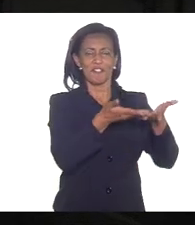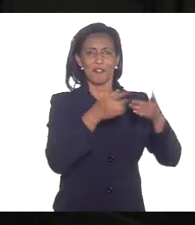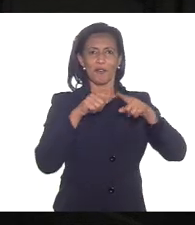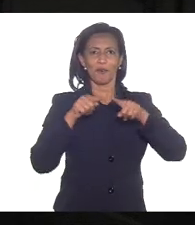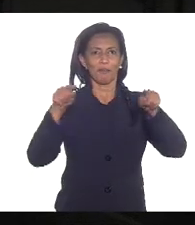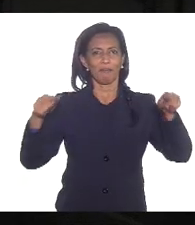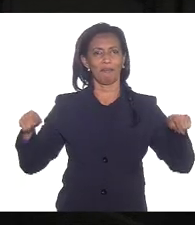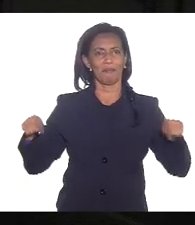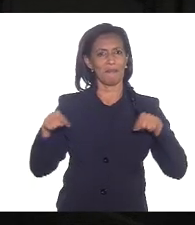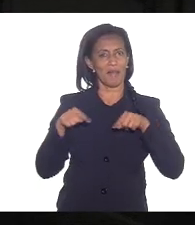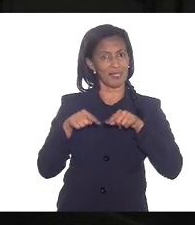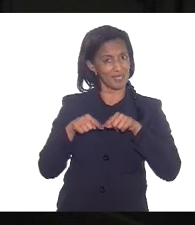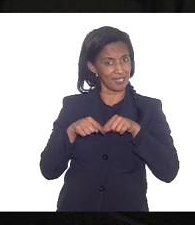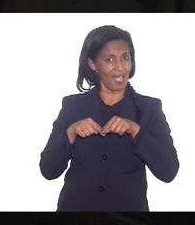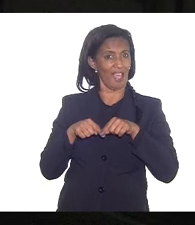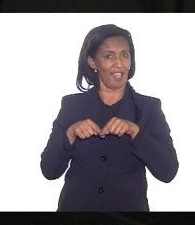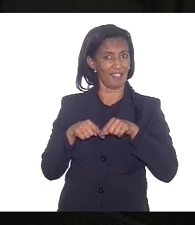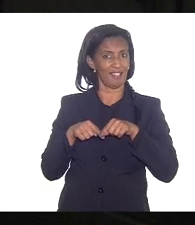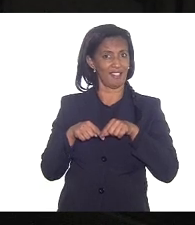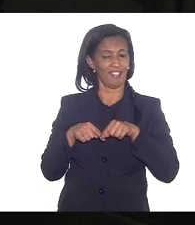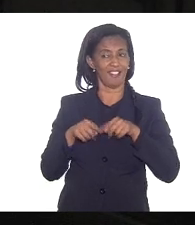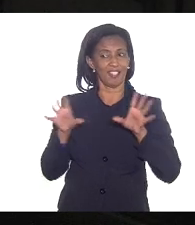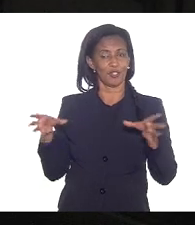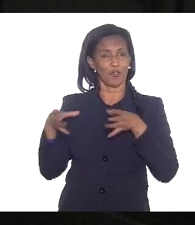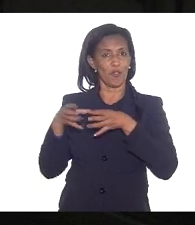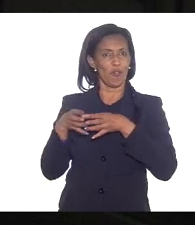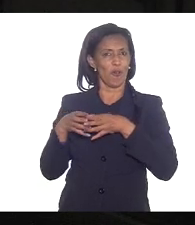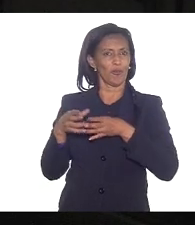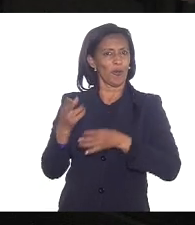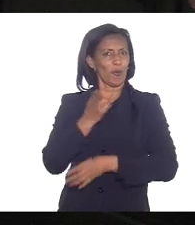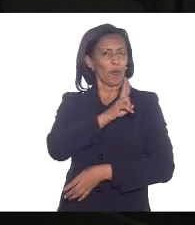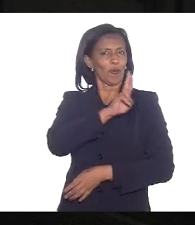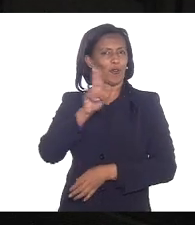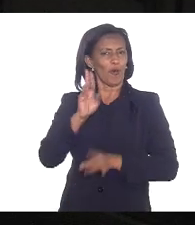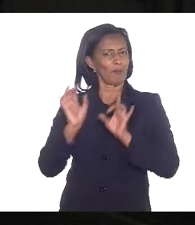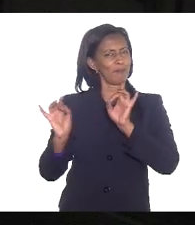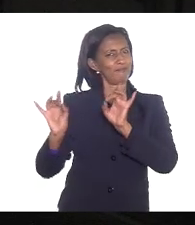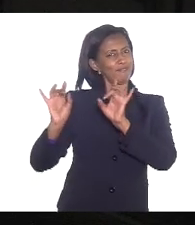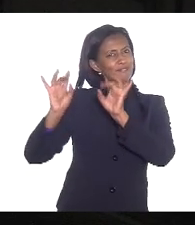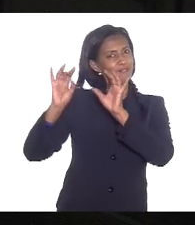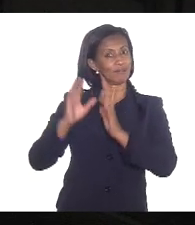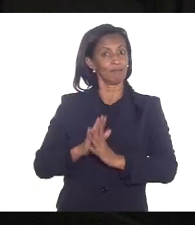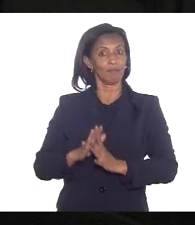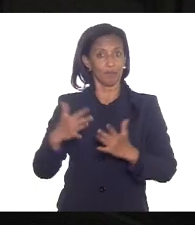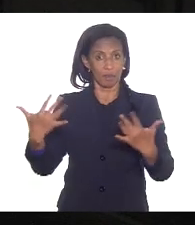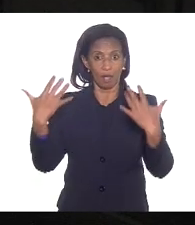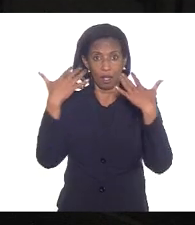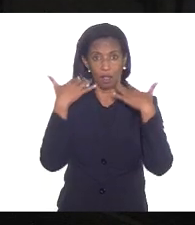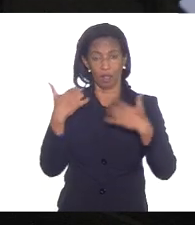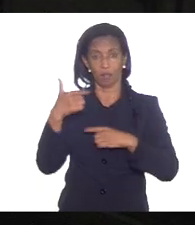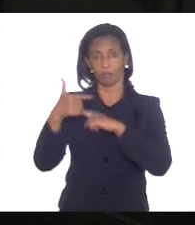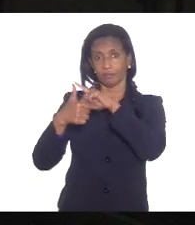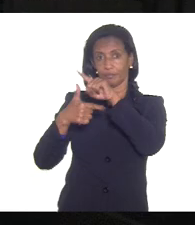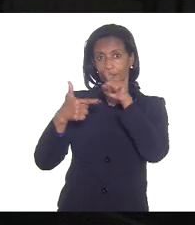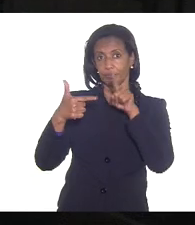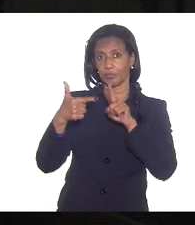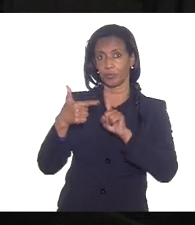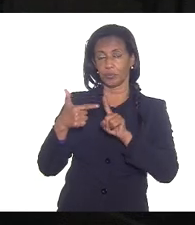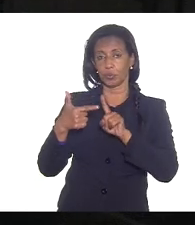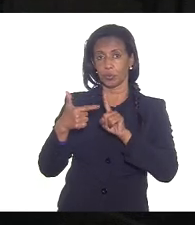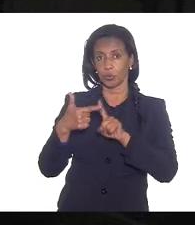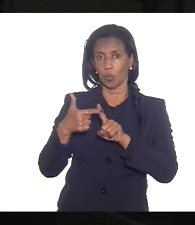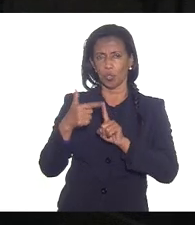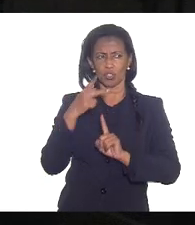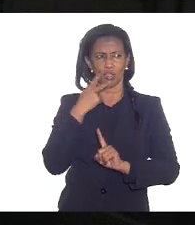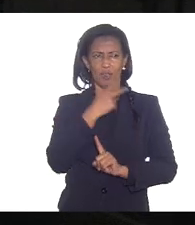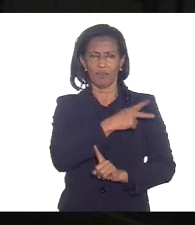de uma sala da da das comissões com seu nome mas eu quero chamar a atenção para dois elementos